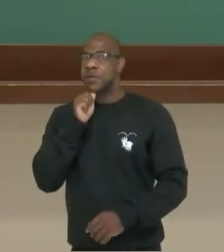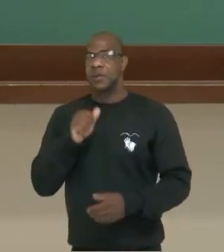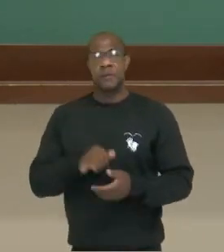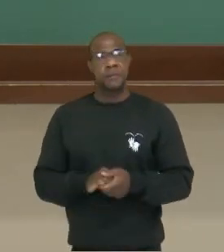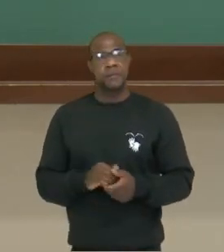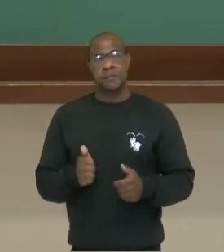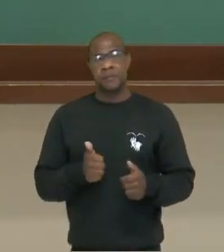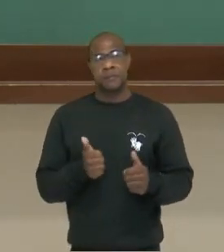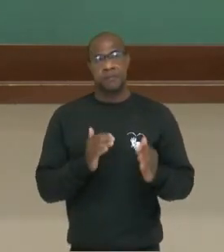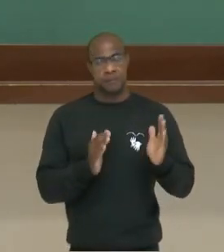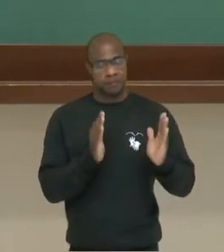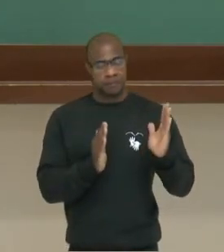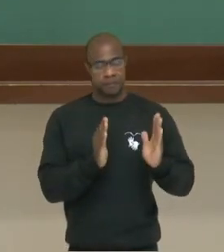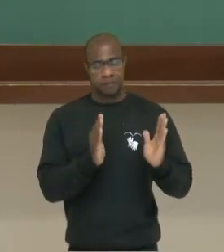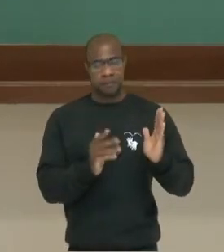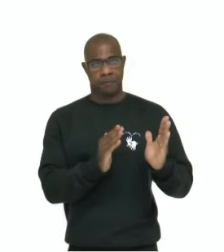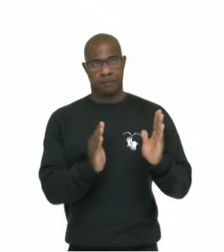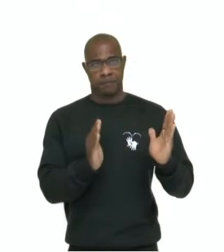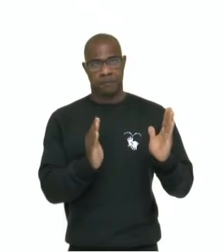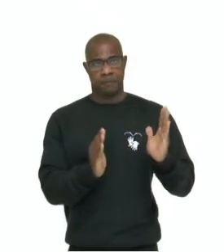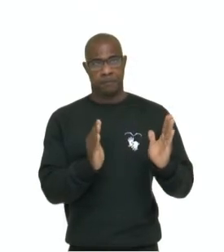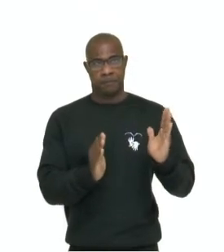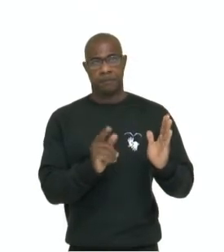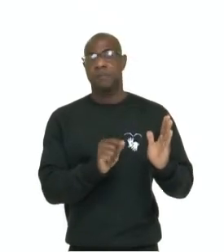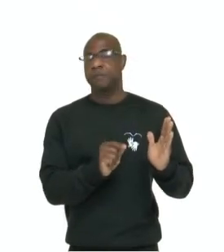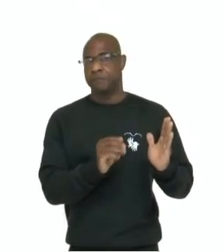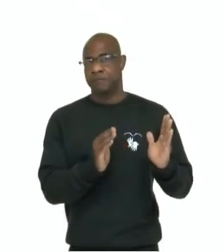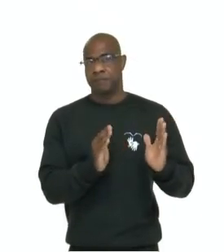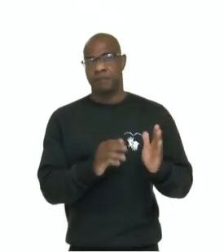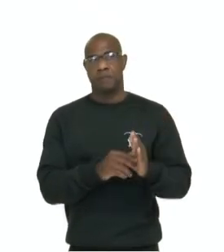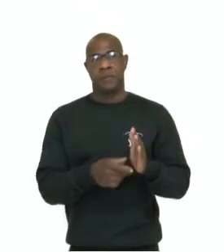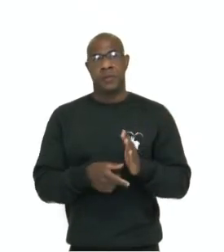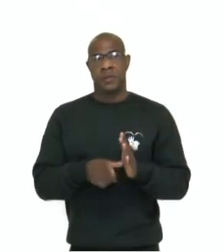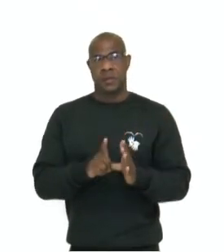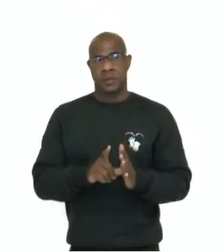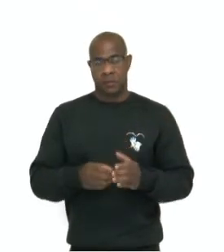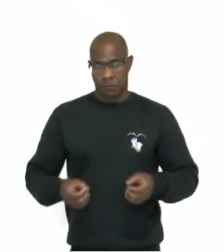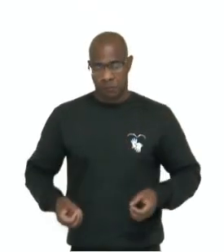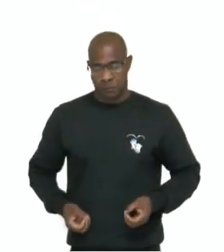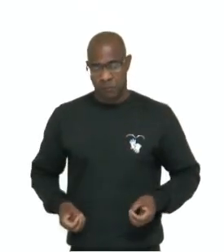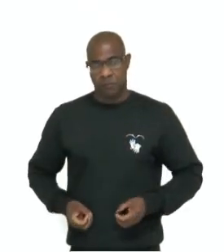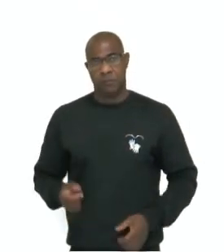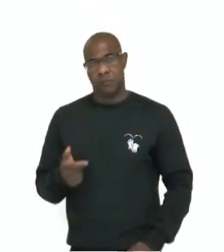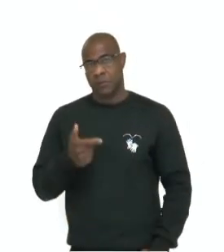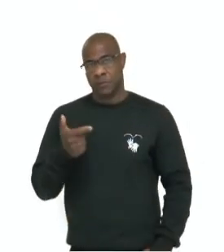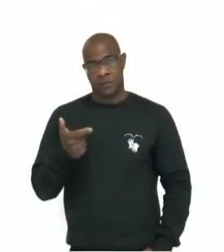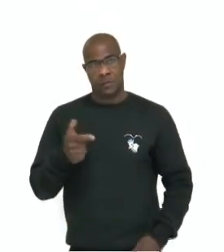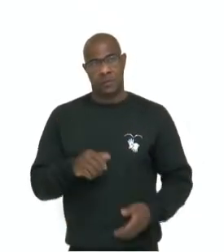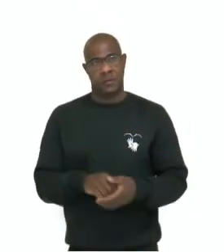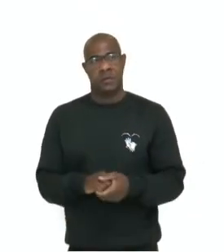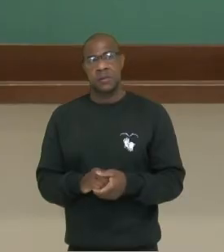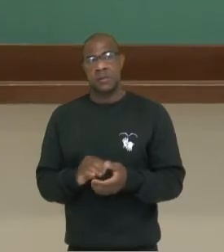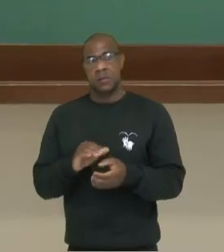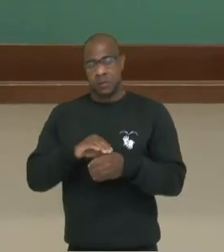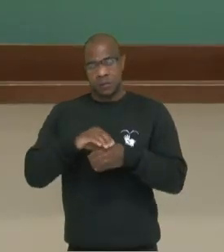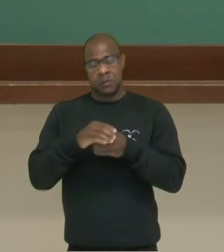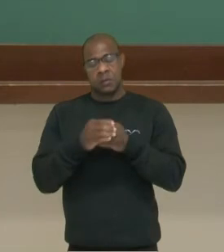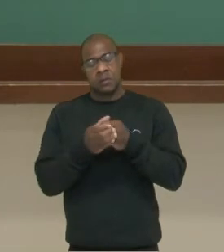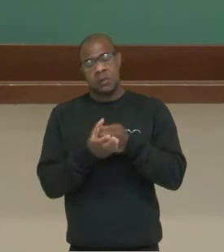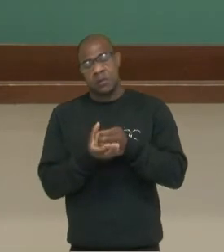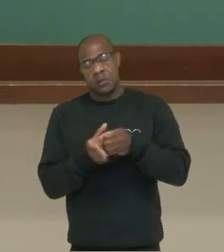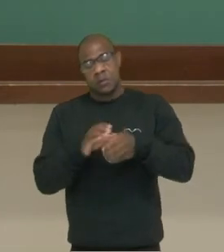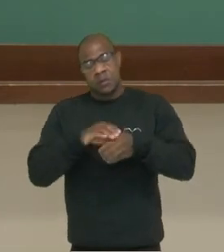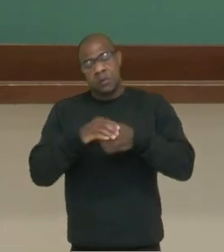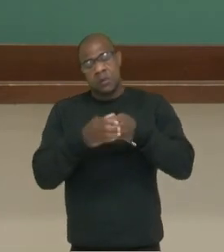primeira fase, que é a fase folicular, que é antes do ovócito secundário. Lembra que eu falei que o folículo ele é uma bolsinha, tem